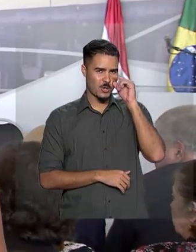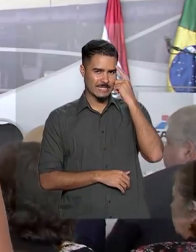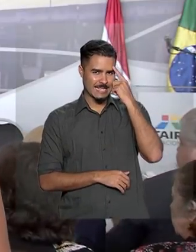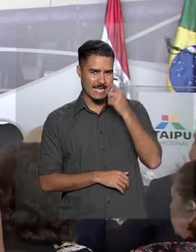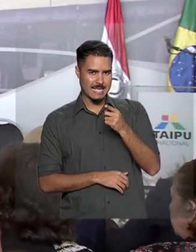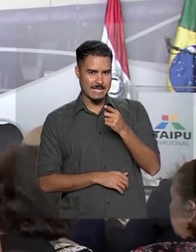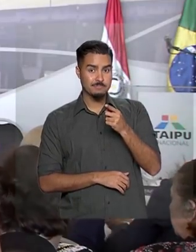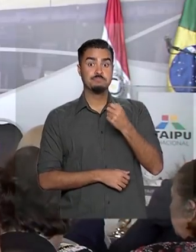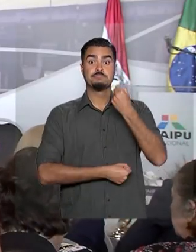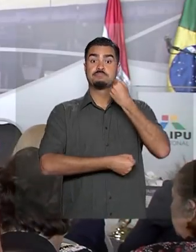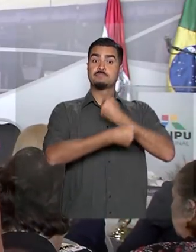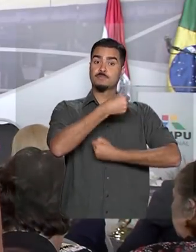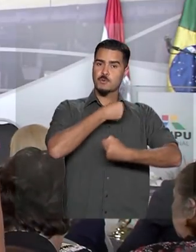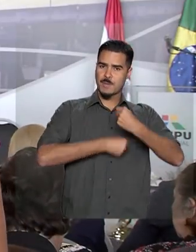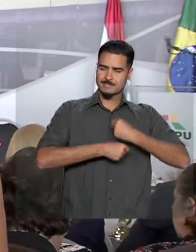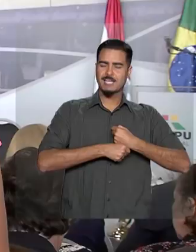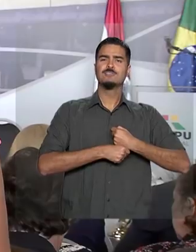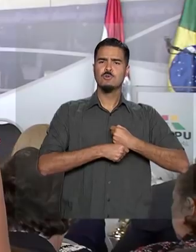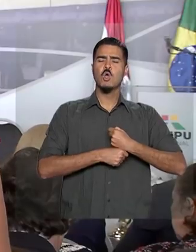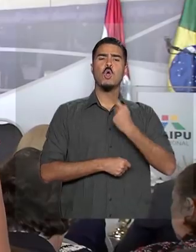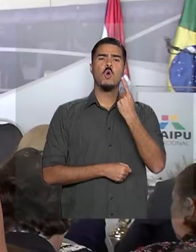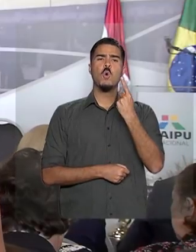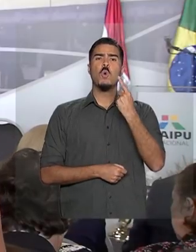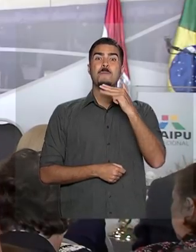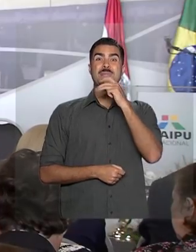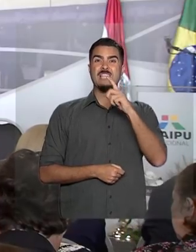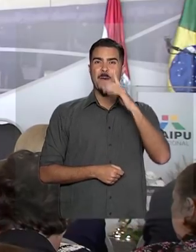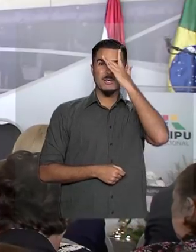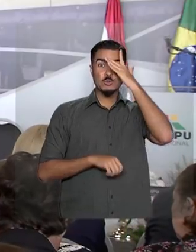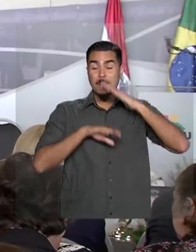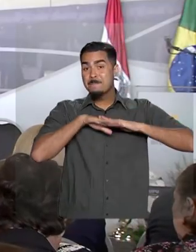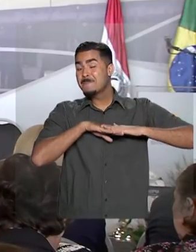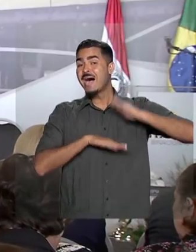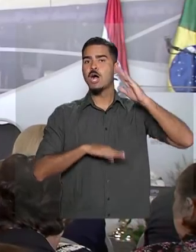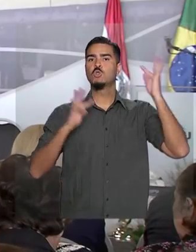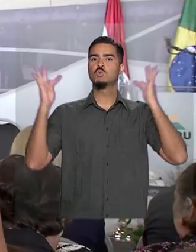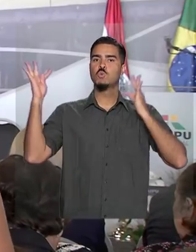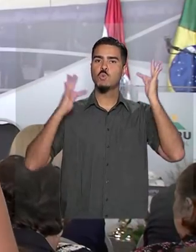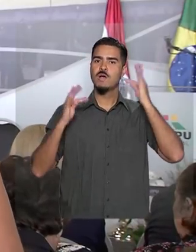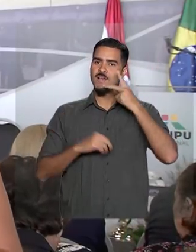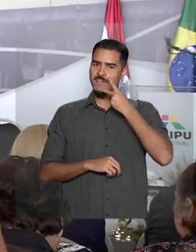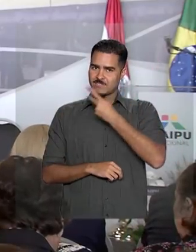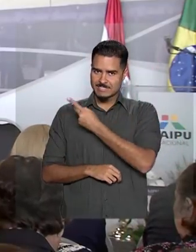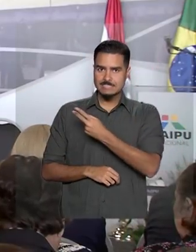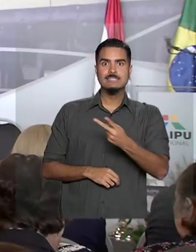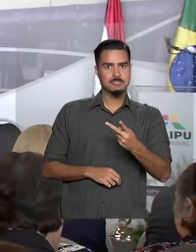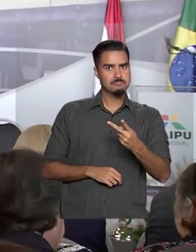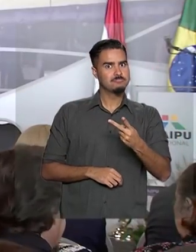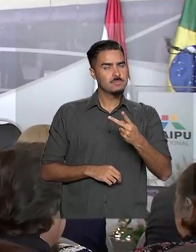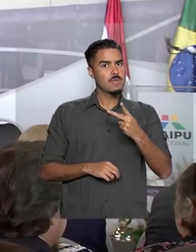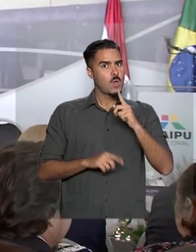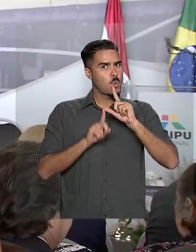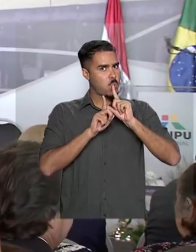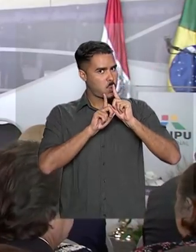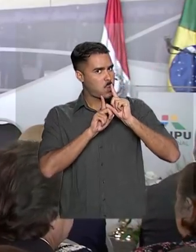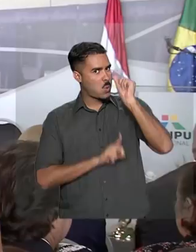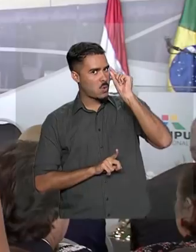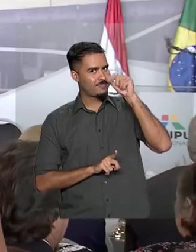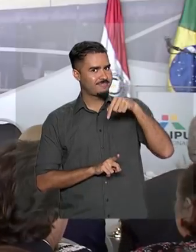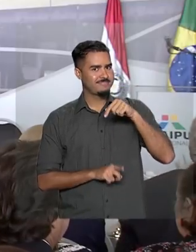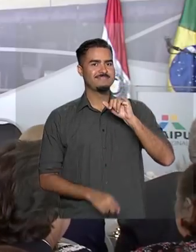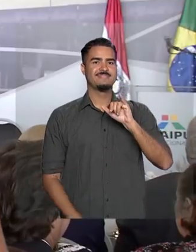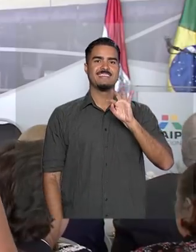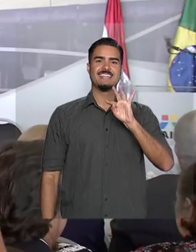Curiosidade, no ano passado, mais de 1 milhão de visitantes passaram por aqui. Foi um recorde de visitação.